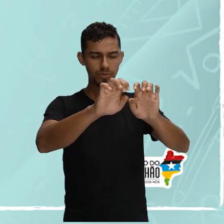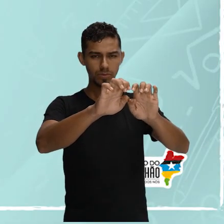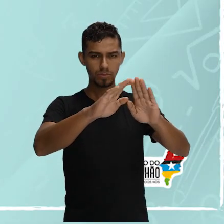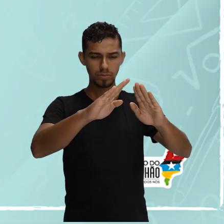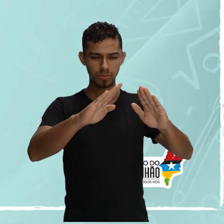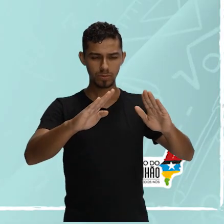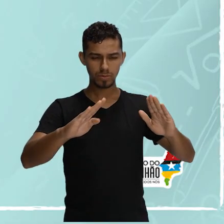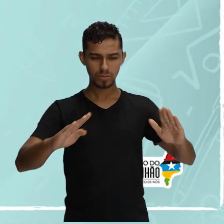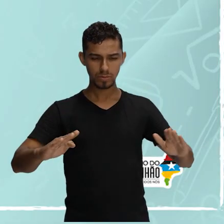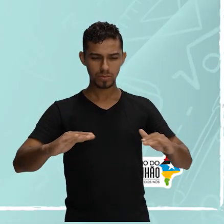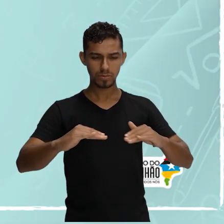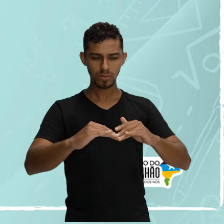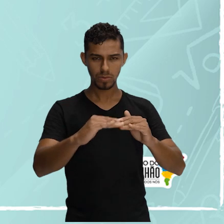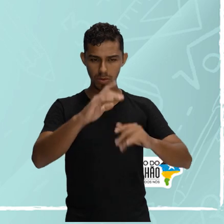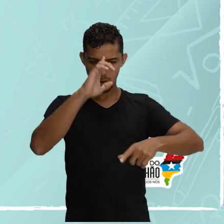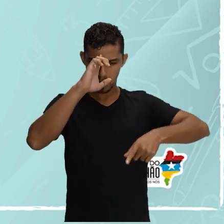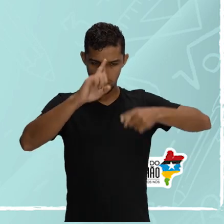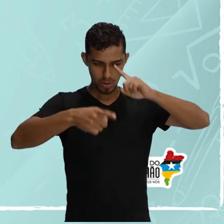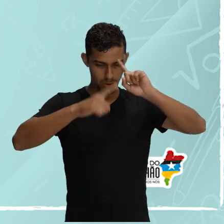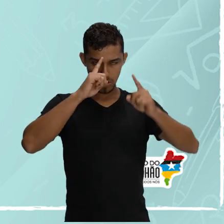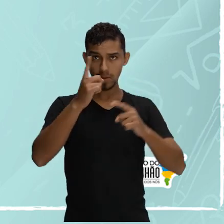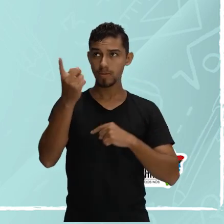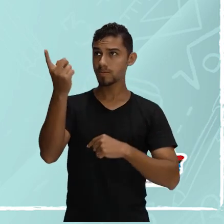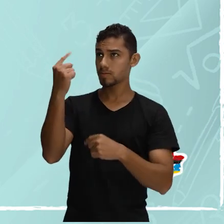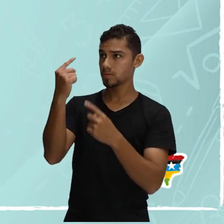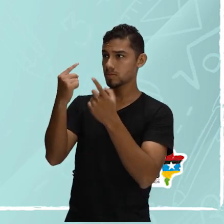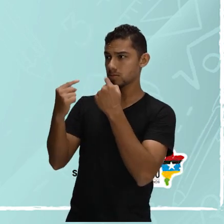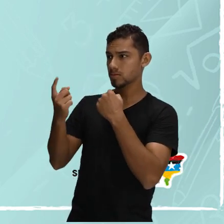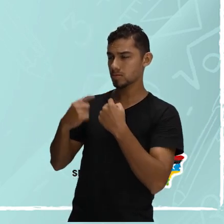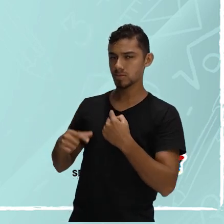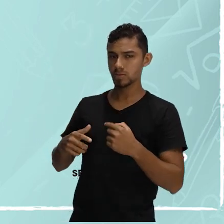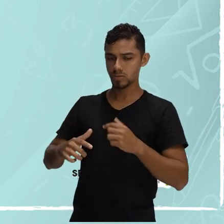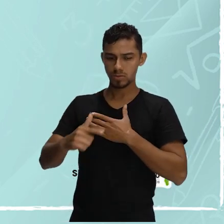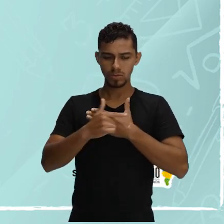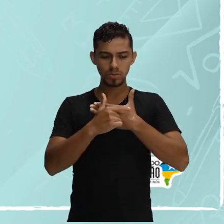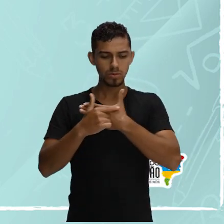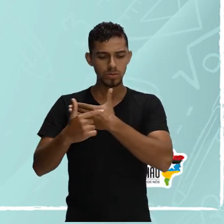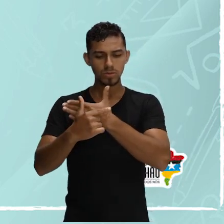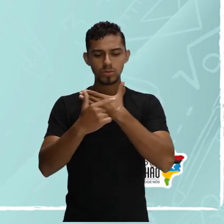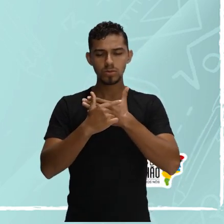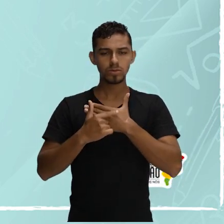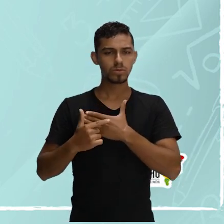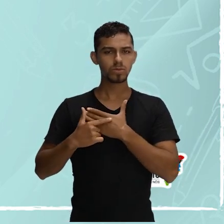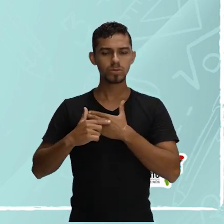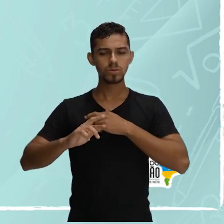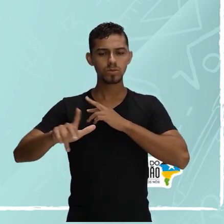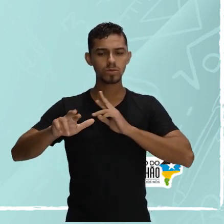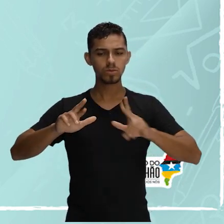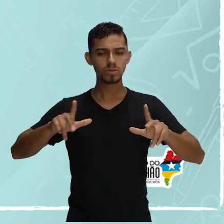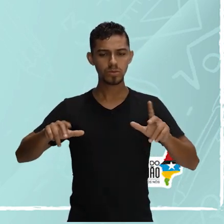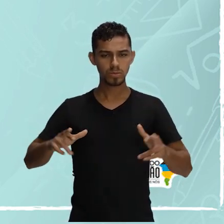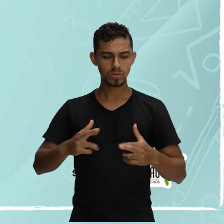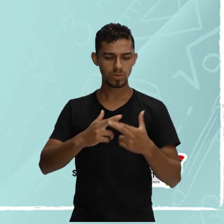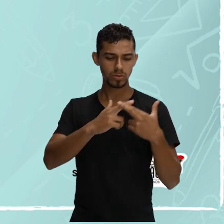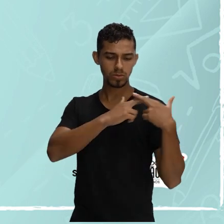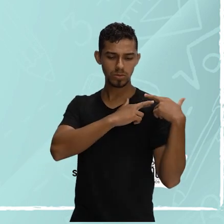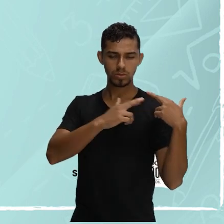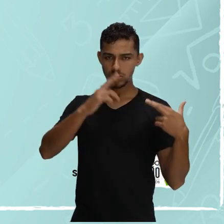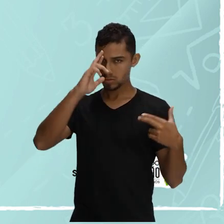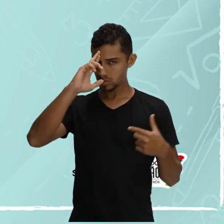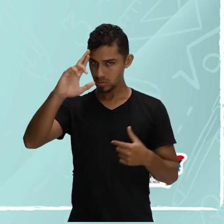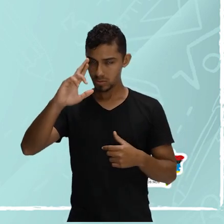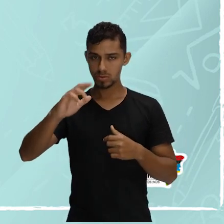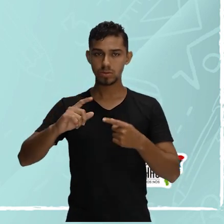hierarquia, de relações de poder, de atribuições, de funções diferentes no ambiente empresarial. Você tem,